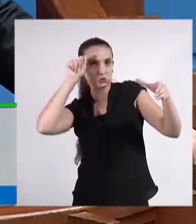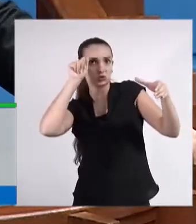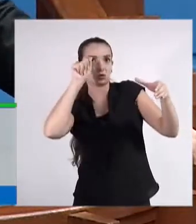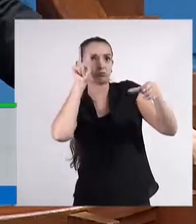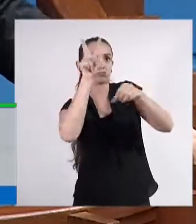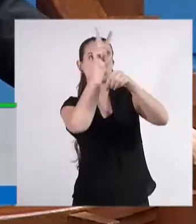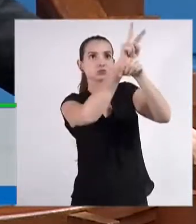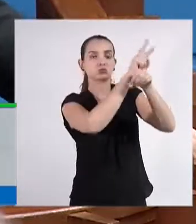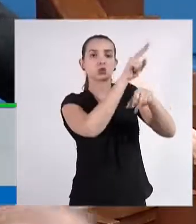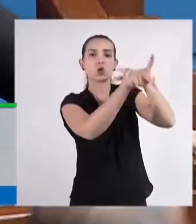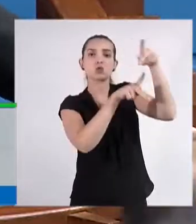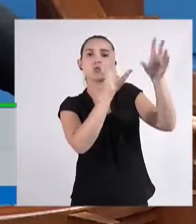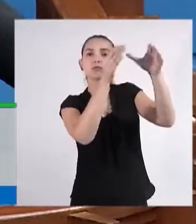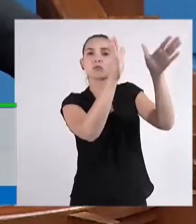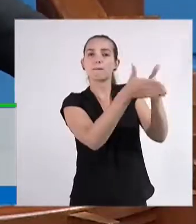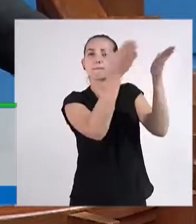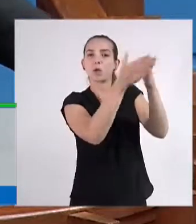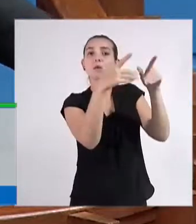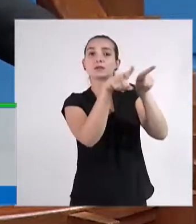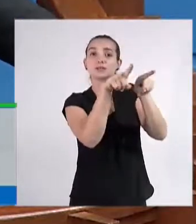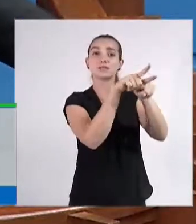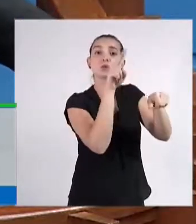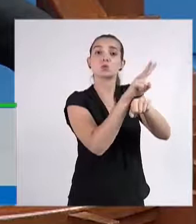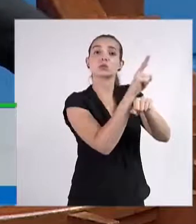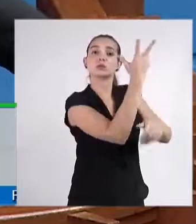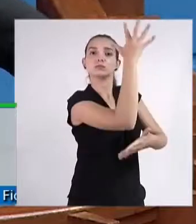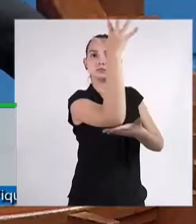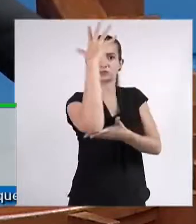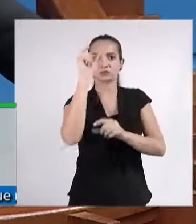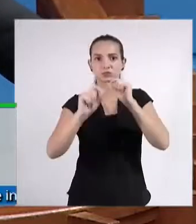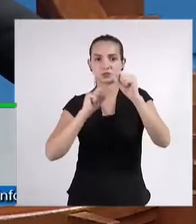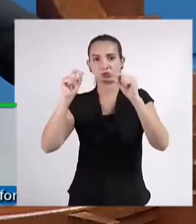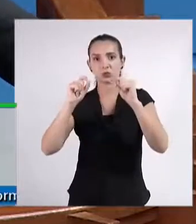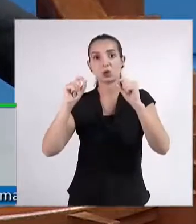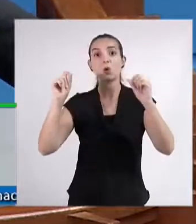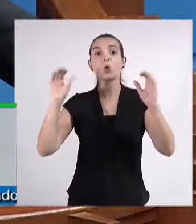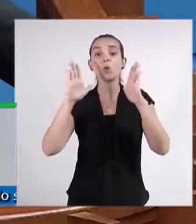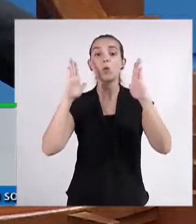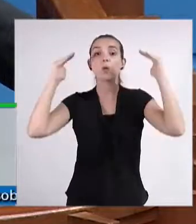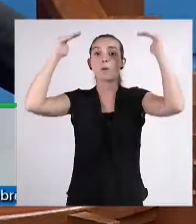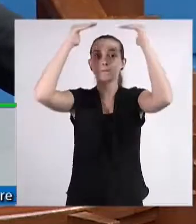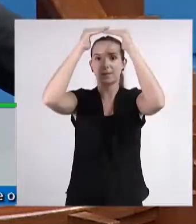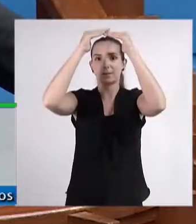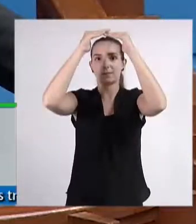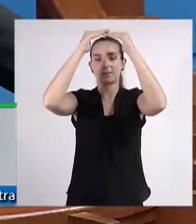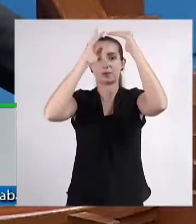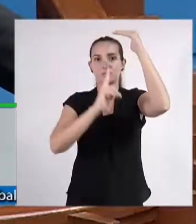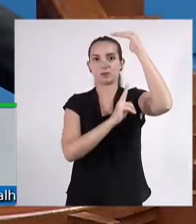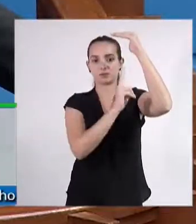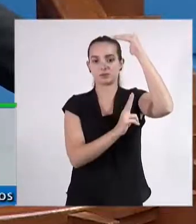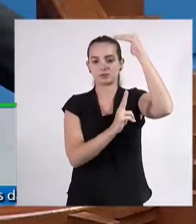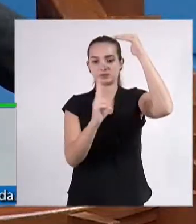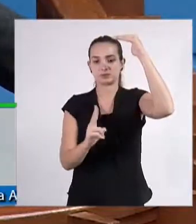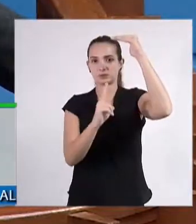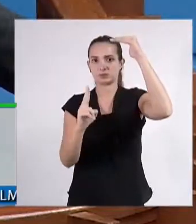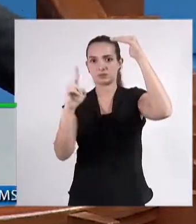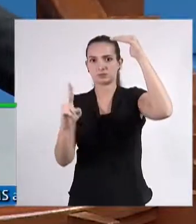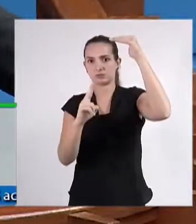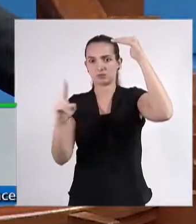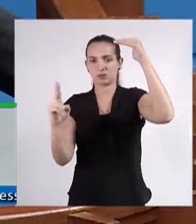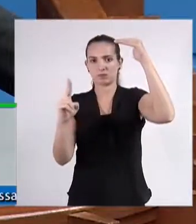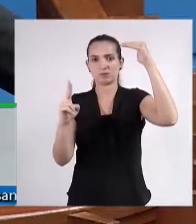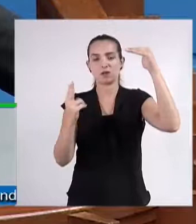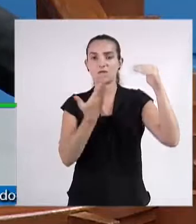ambiental. O Papa Francisco, ele publicou uma encíclica chamada em latim